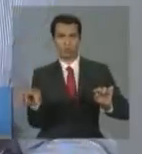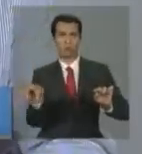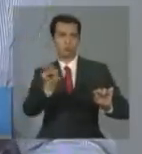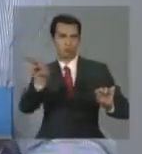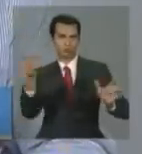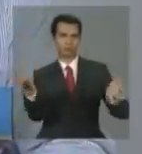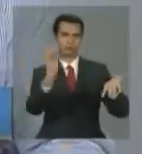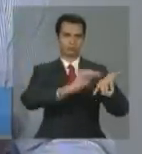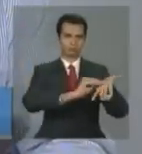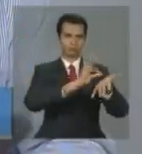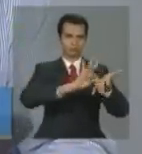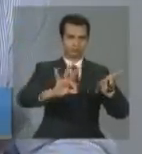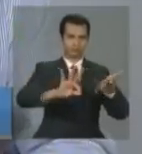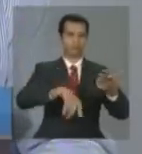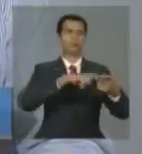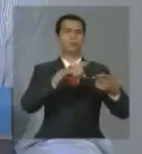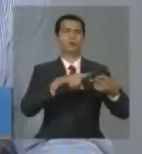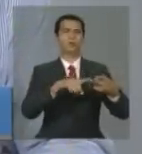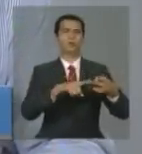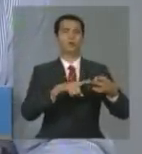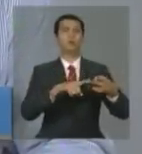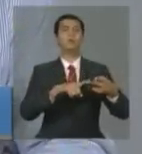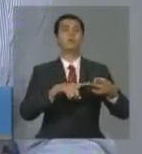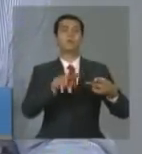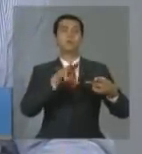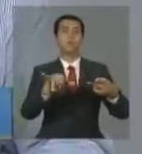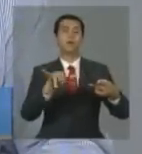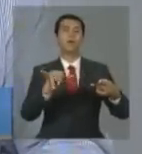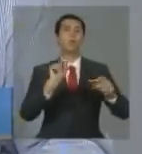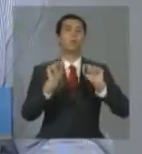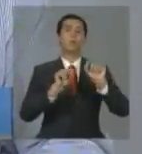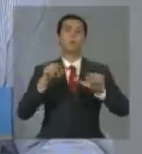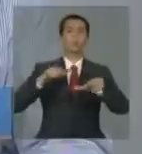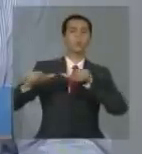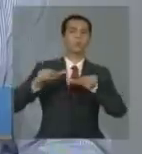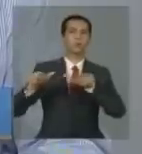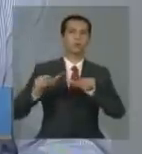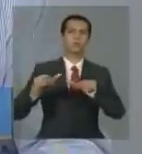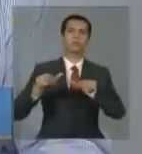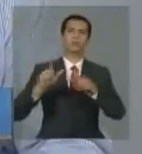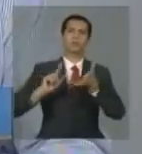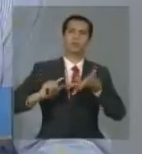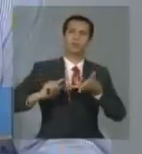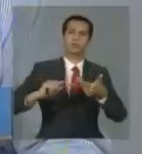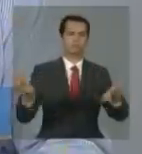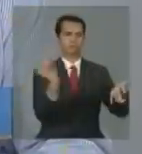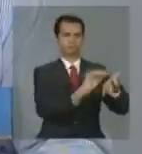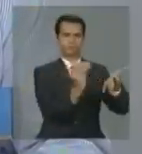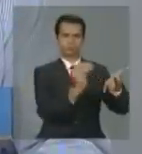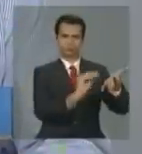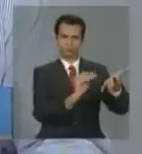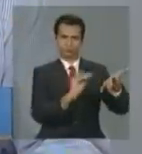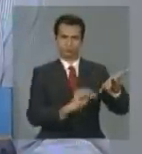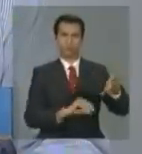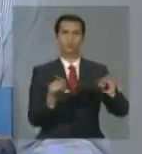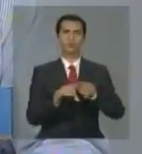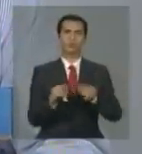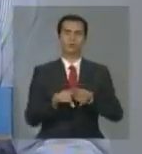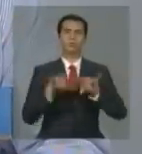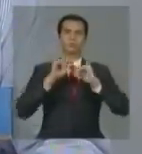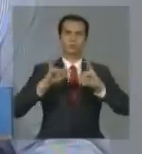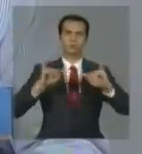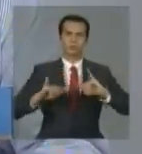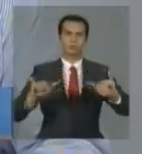é a responsabilidade dele as informações inseridas ou excluídas do sistema. Então, ele deverá fazer o acompanhamento dessas